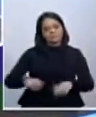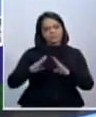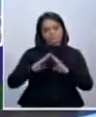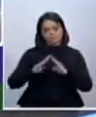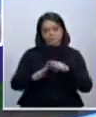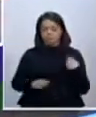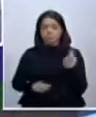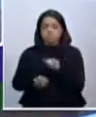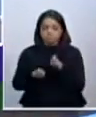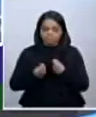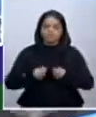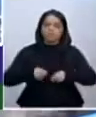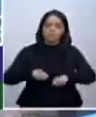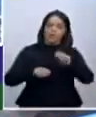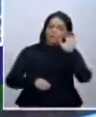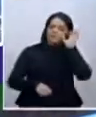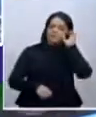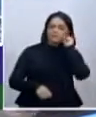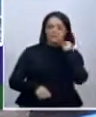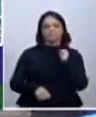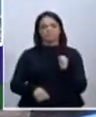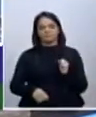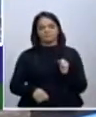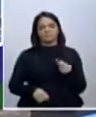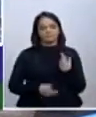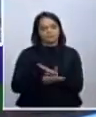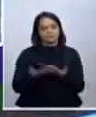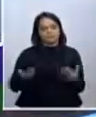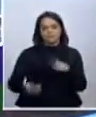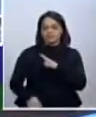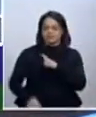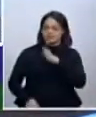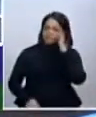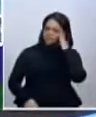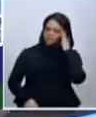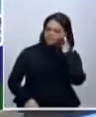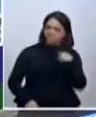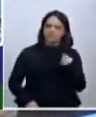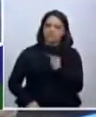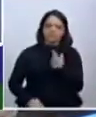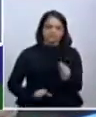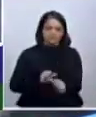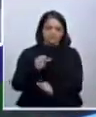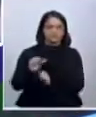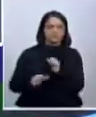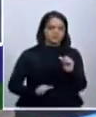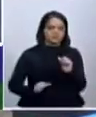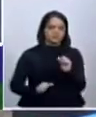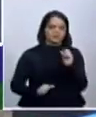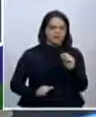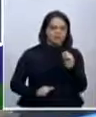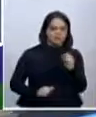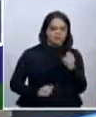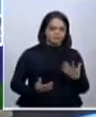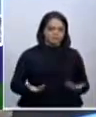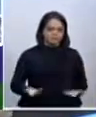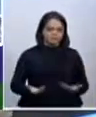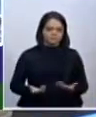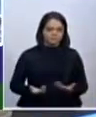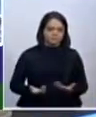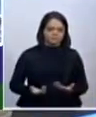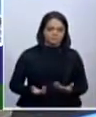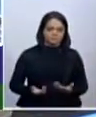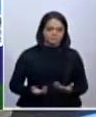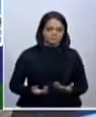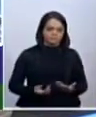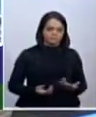temos que ouvir a sabedoria, e vocês têm a sabedoria, e nós vamos transformá-las numa peça tecnolegislativa